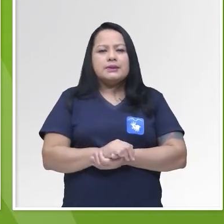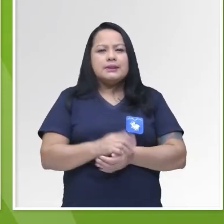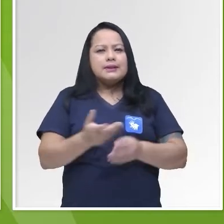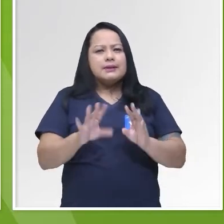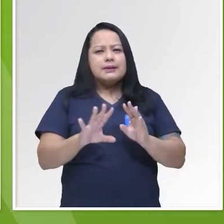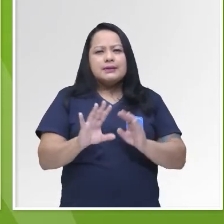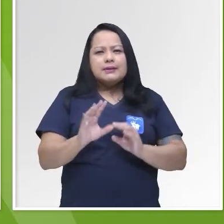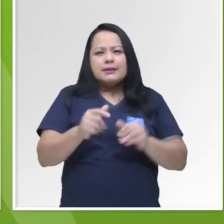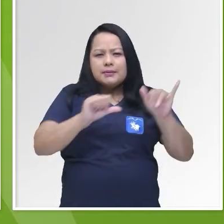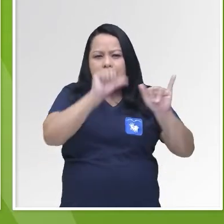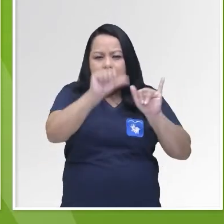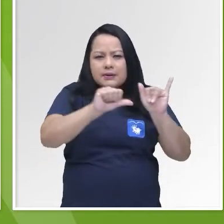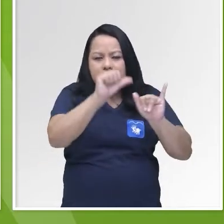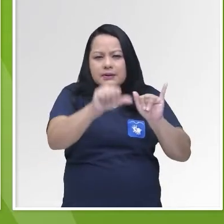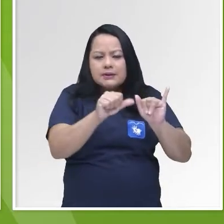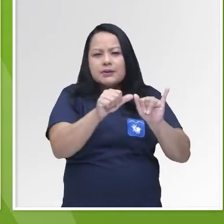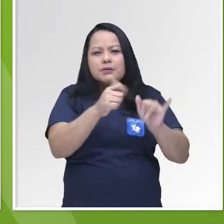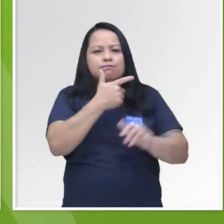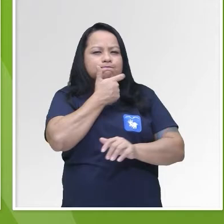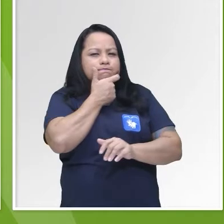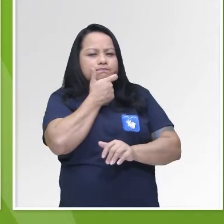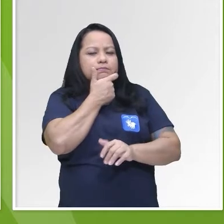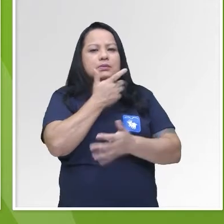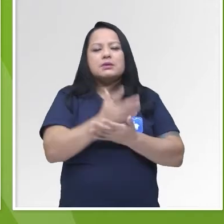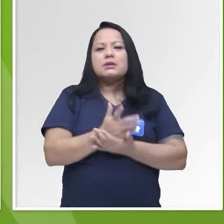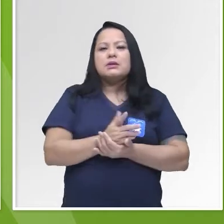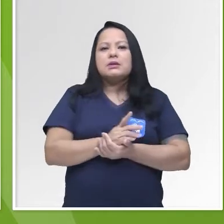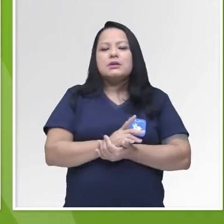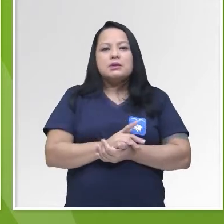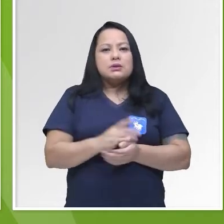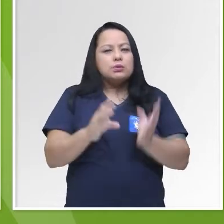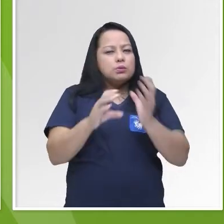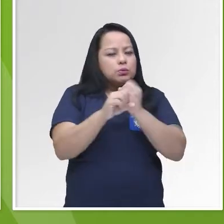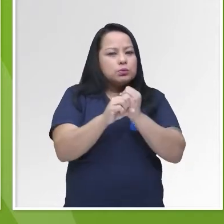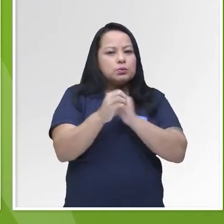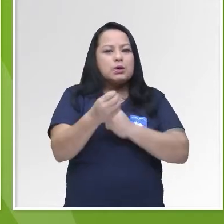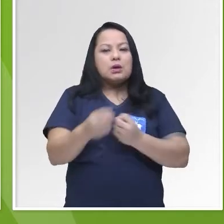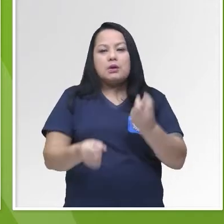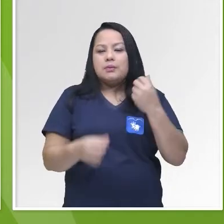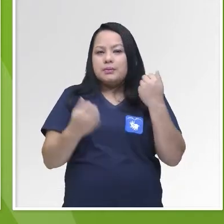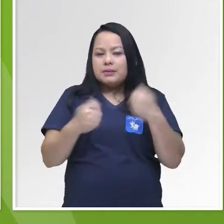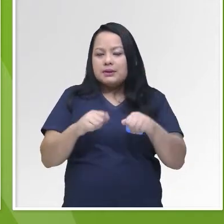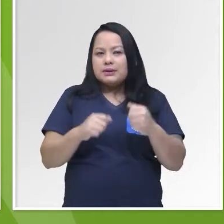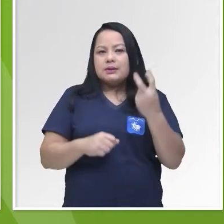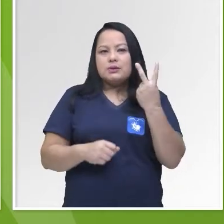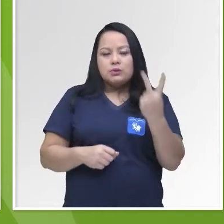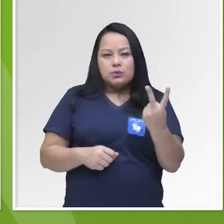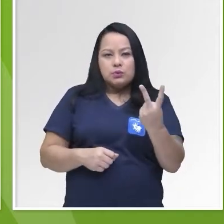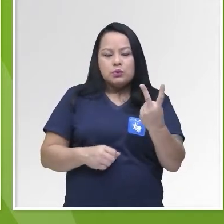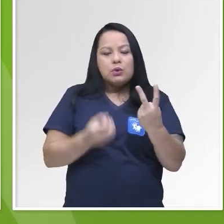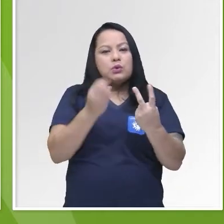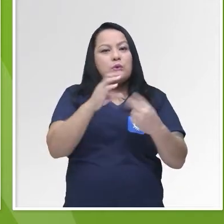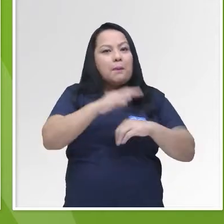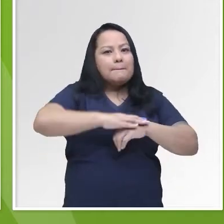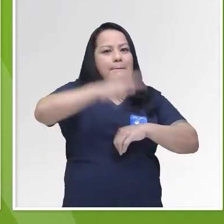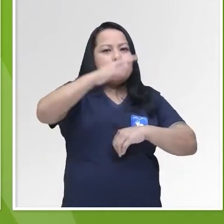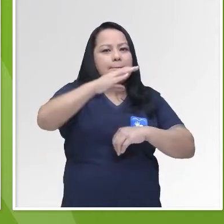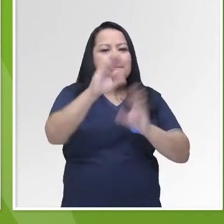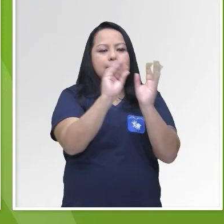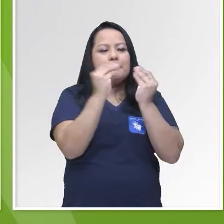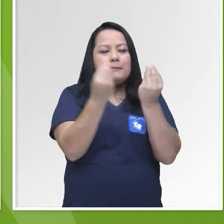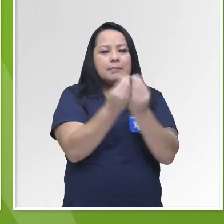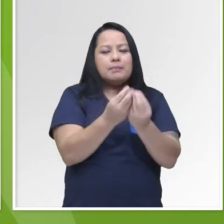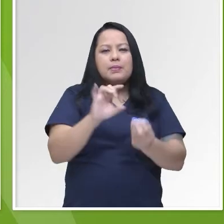ou adição, eu tenho que ter duas ou mais substâncias para gerar